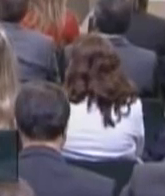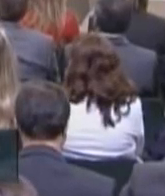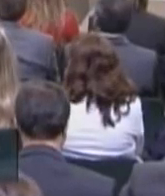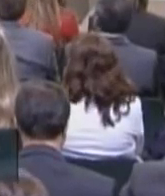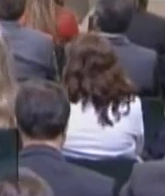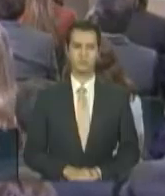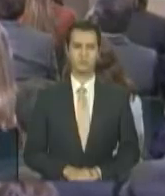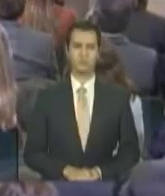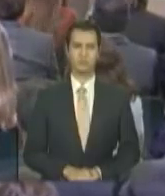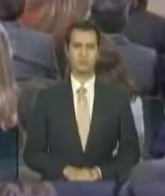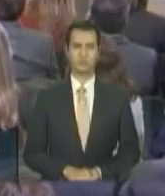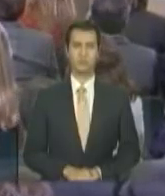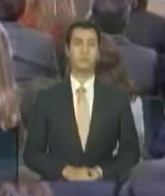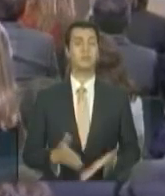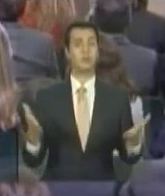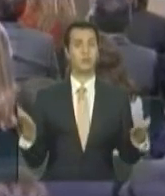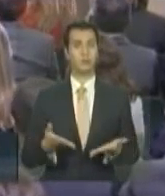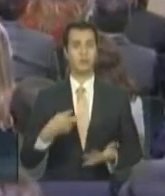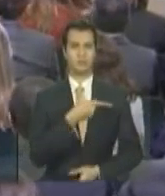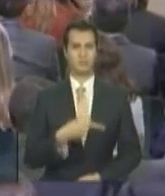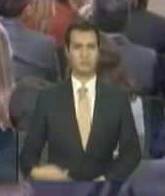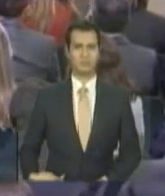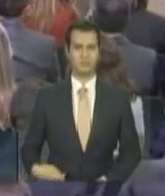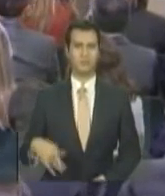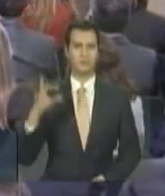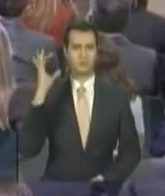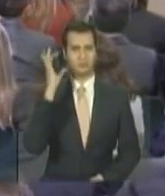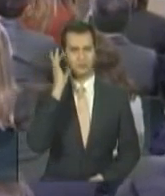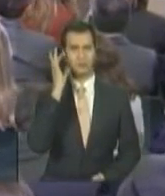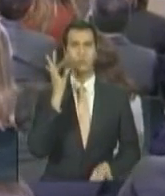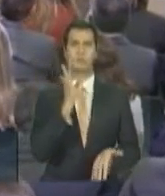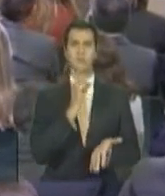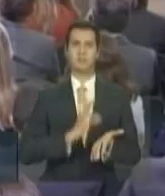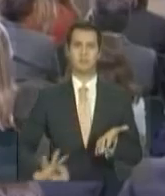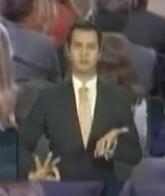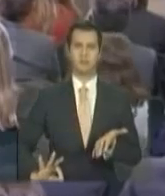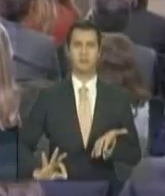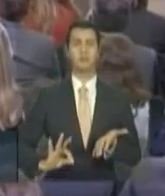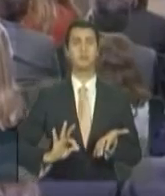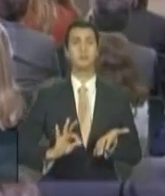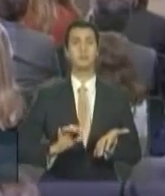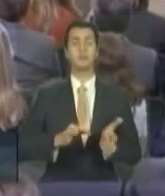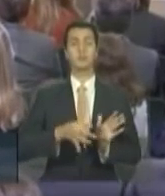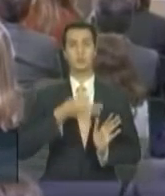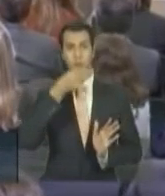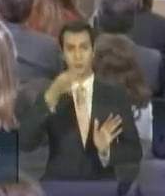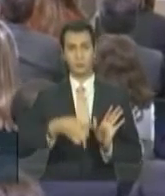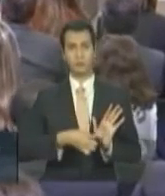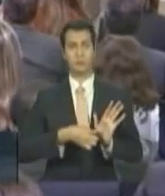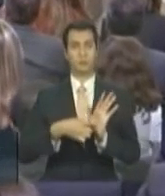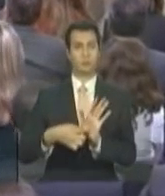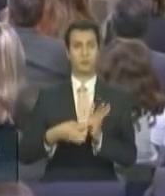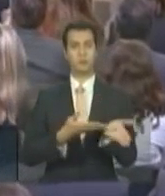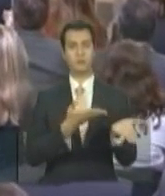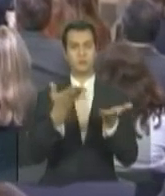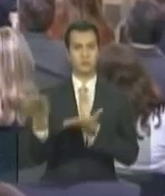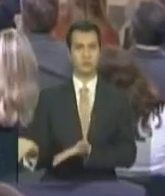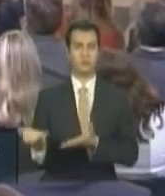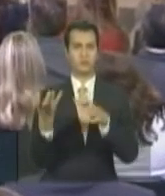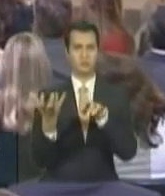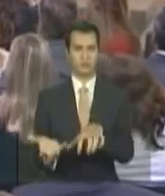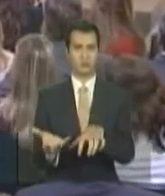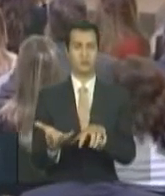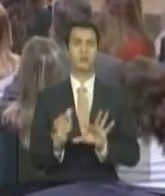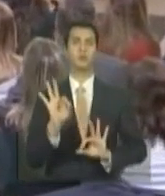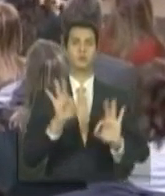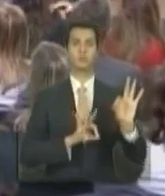Senhoras e senhores, neste momento a Presidenta da República assina mensagens que encaminham ao Congresso Nacional os